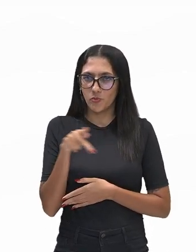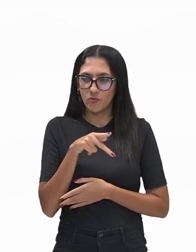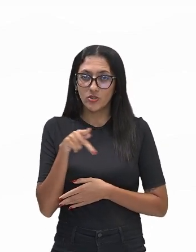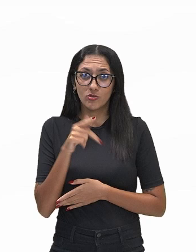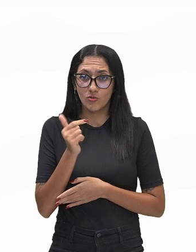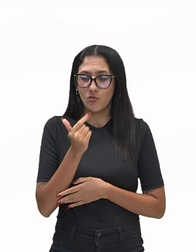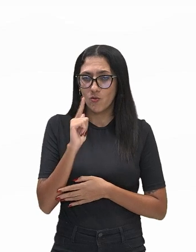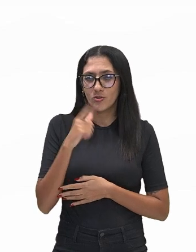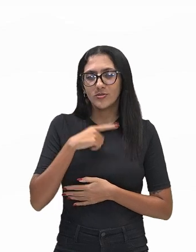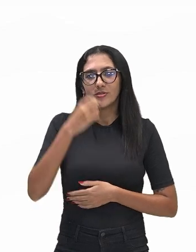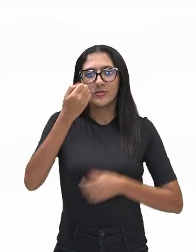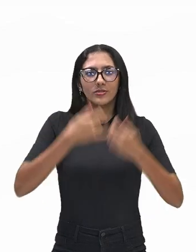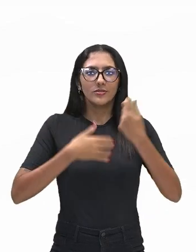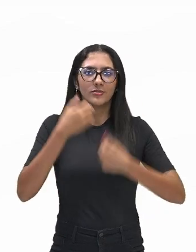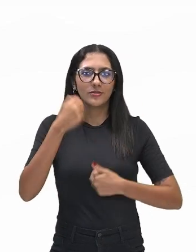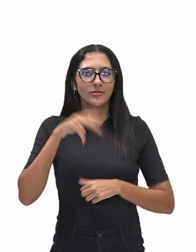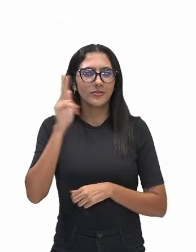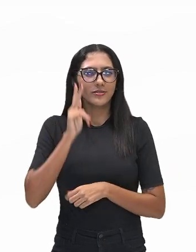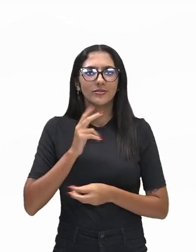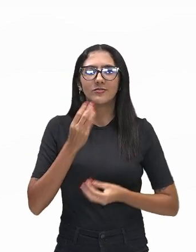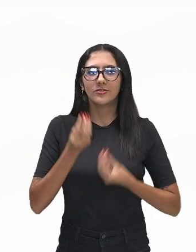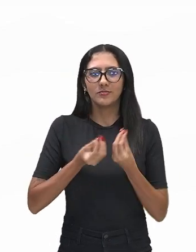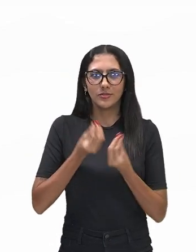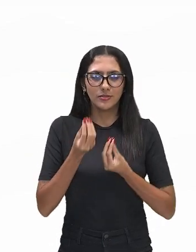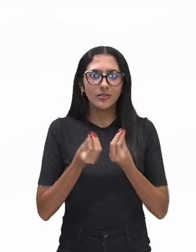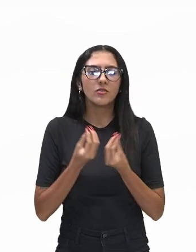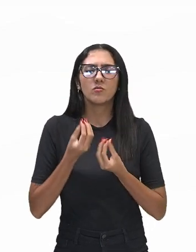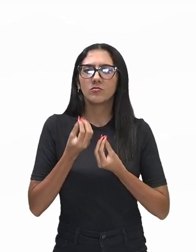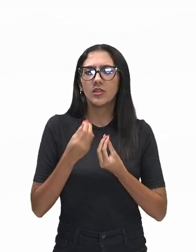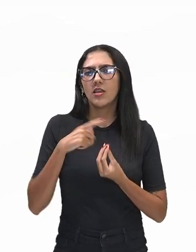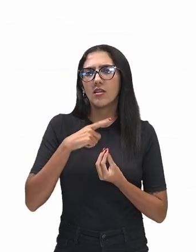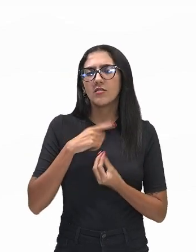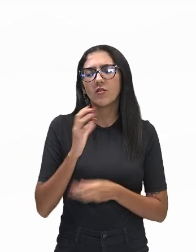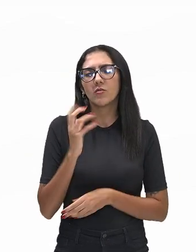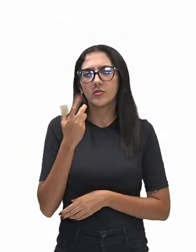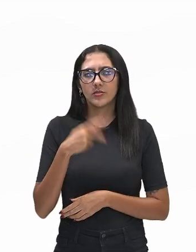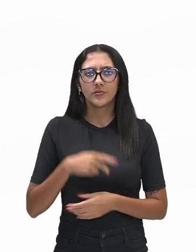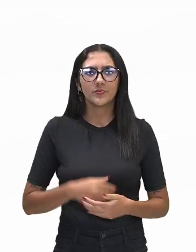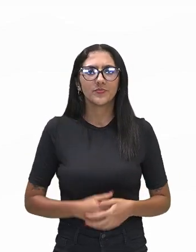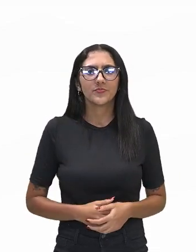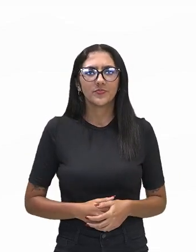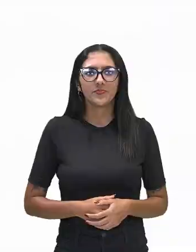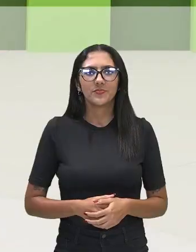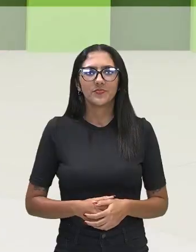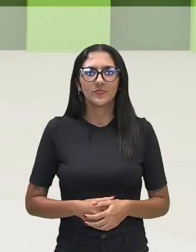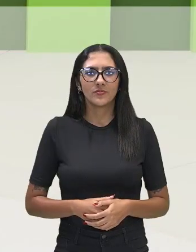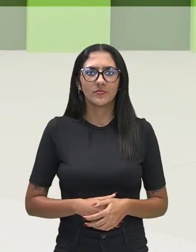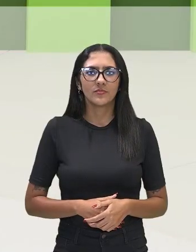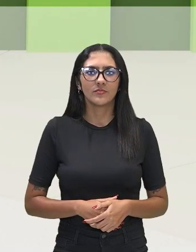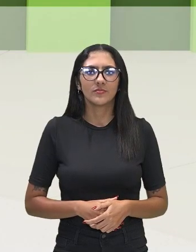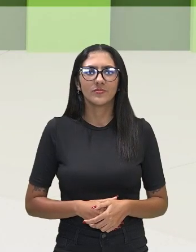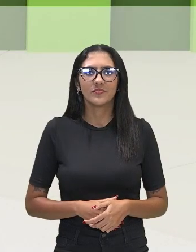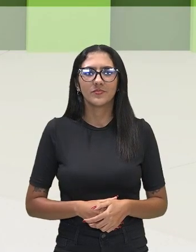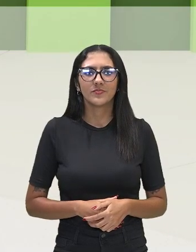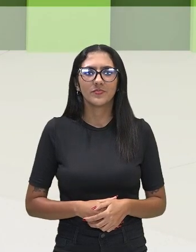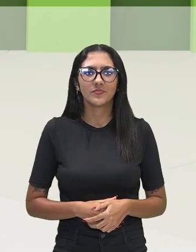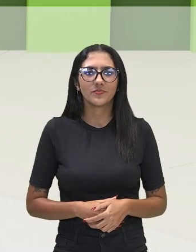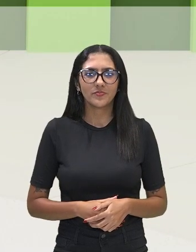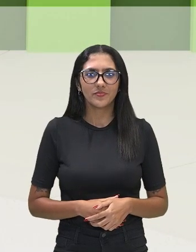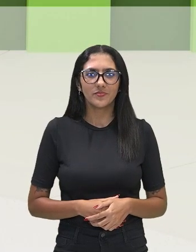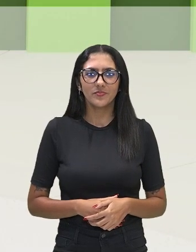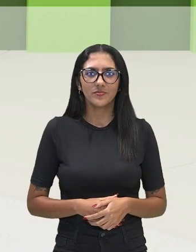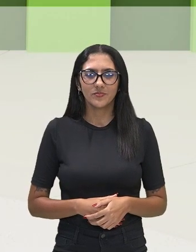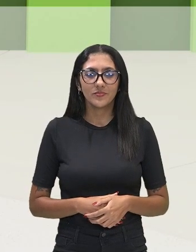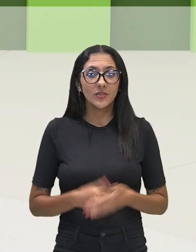sobre a história, né, da vacinação no Brasil aí com a revolta da vacina. Vejam. Bom, e vamos